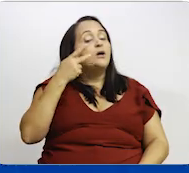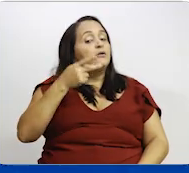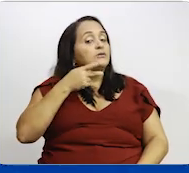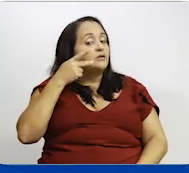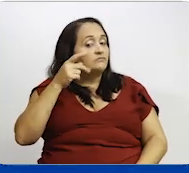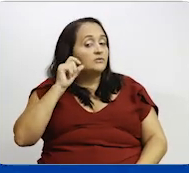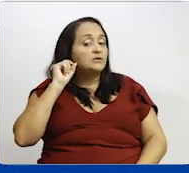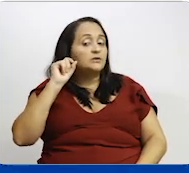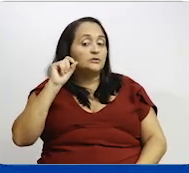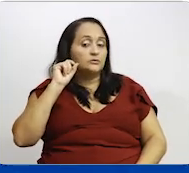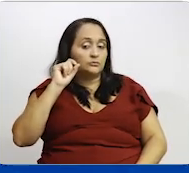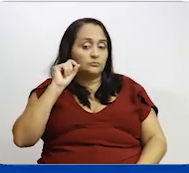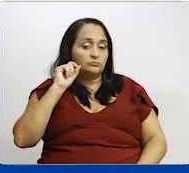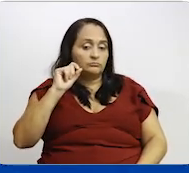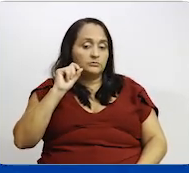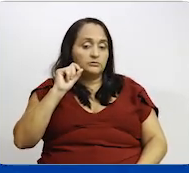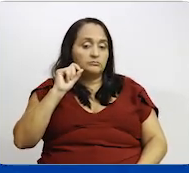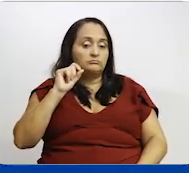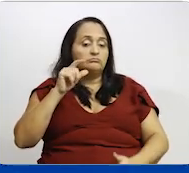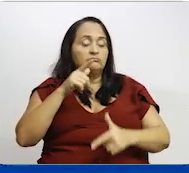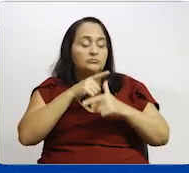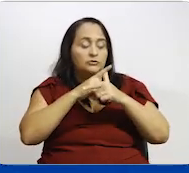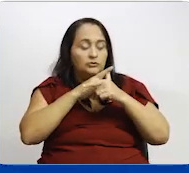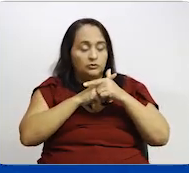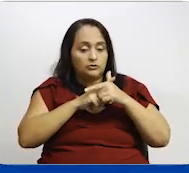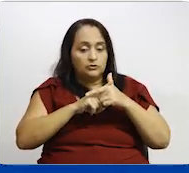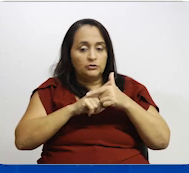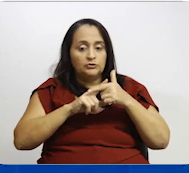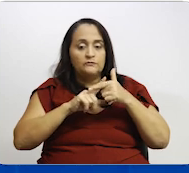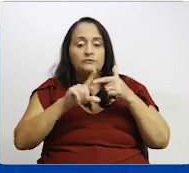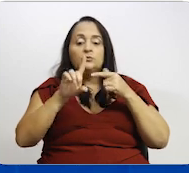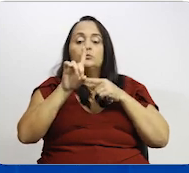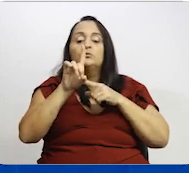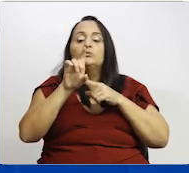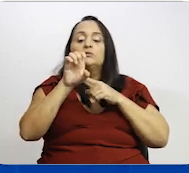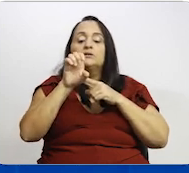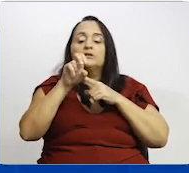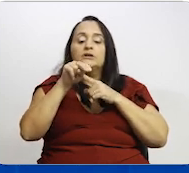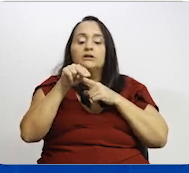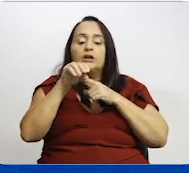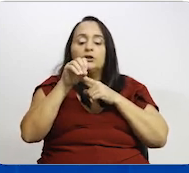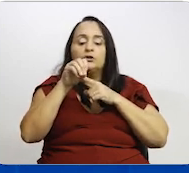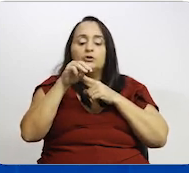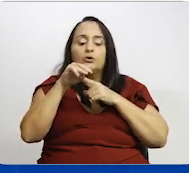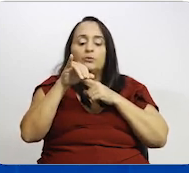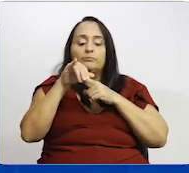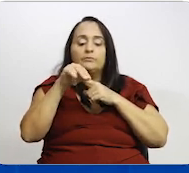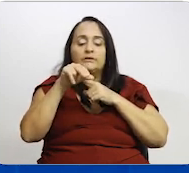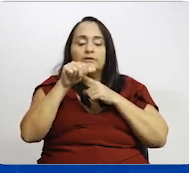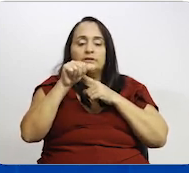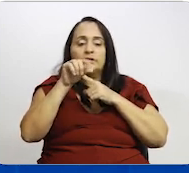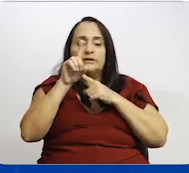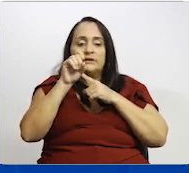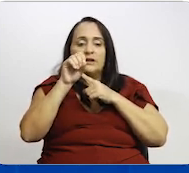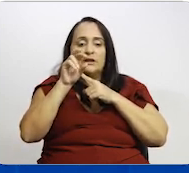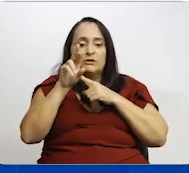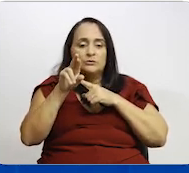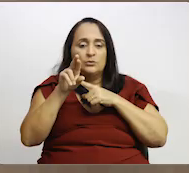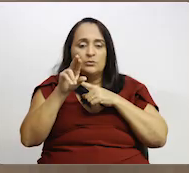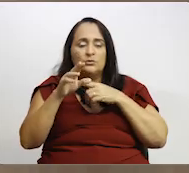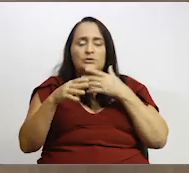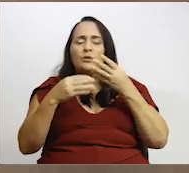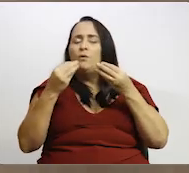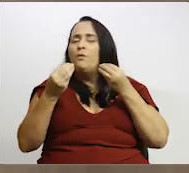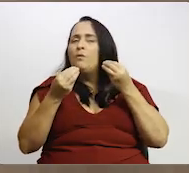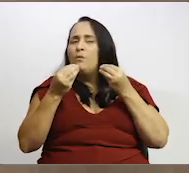denominador. E considerando esse exemplo, se esse é o meu todo e ele foi dividido em 4